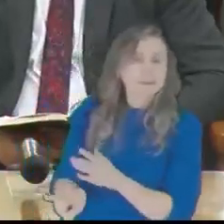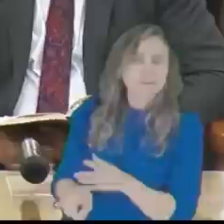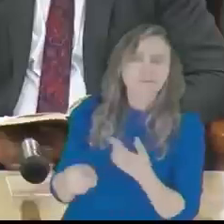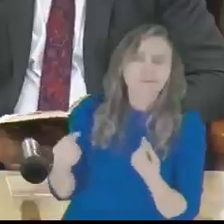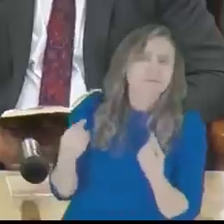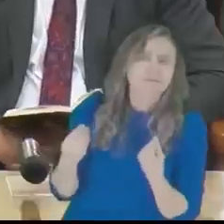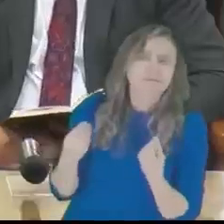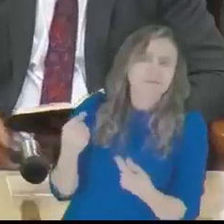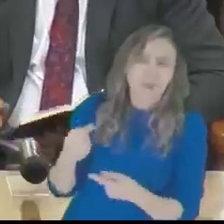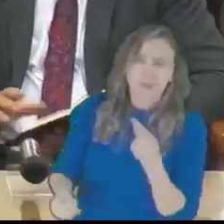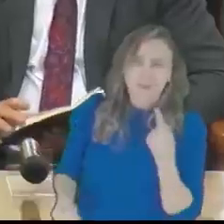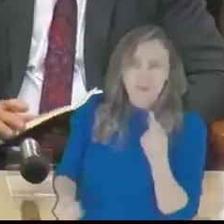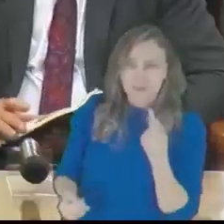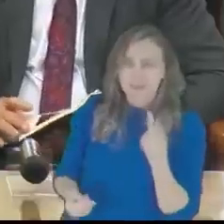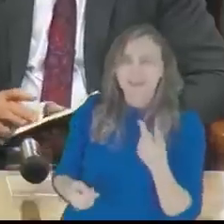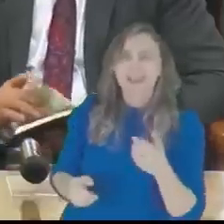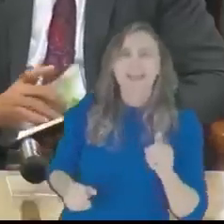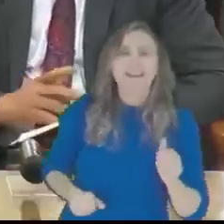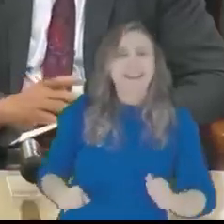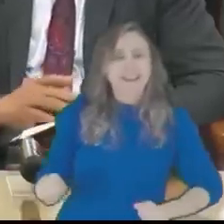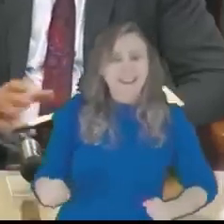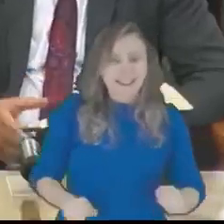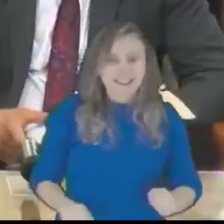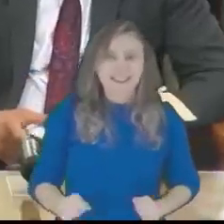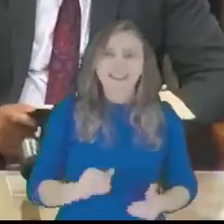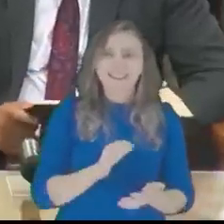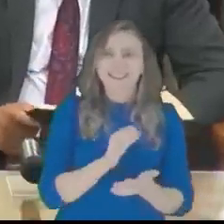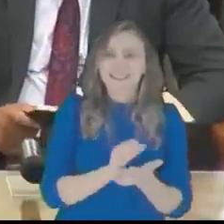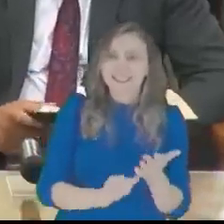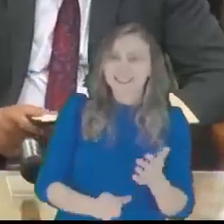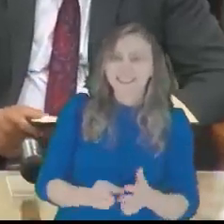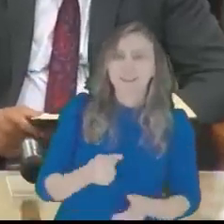momento. Atos 1 e 6. Atos 1 e 6.